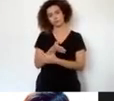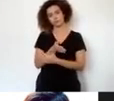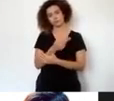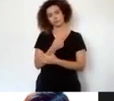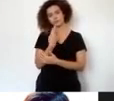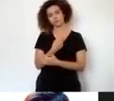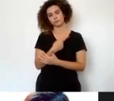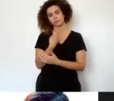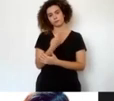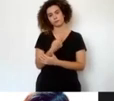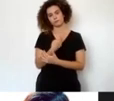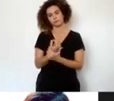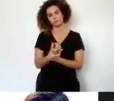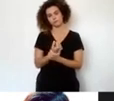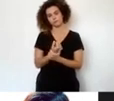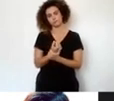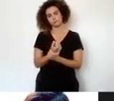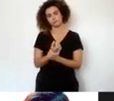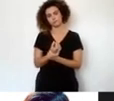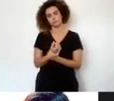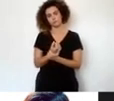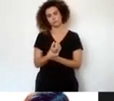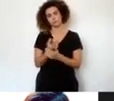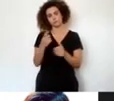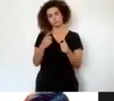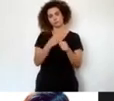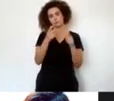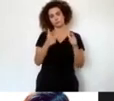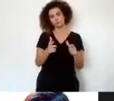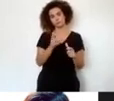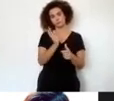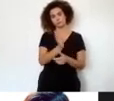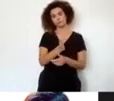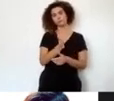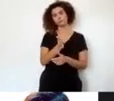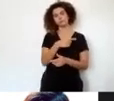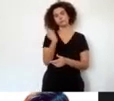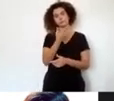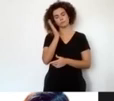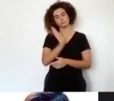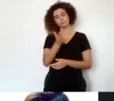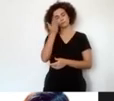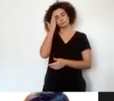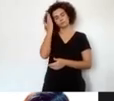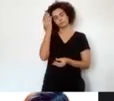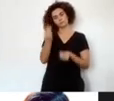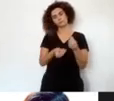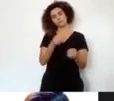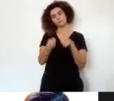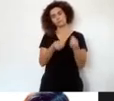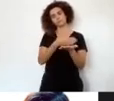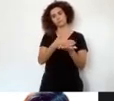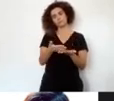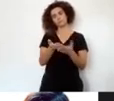assim, em primeiro espaço, eu creio que a gente já sabe, né, quais passos dá nesse sentido, quais autores, né,